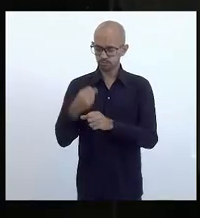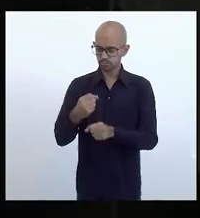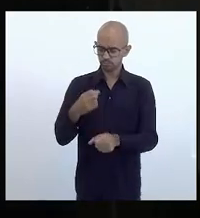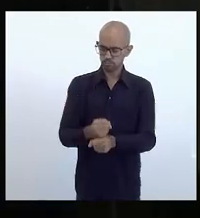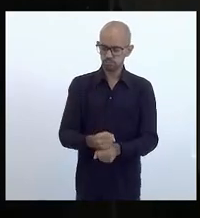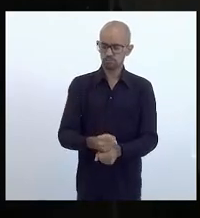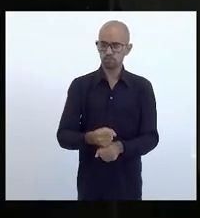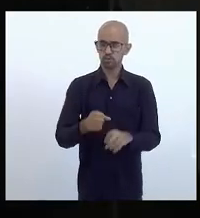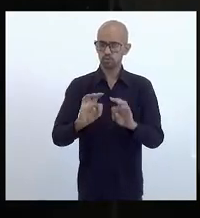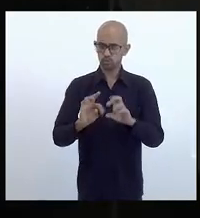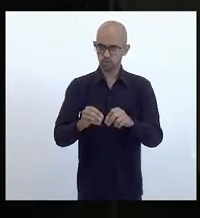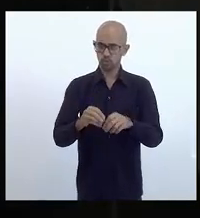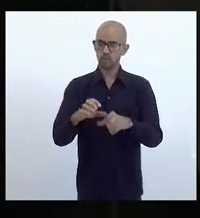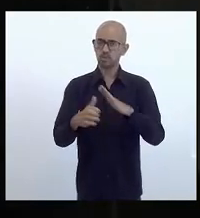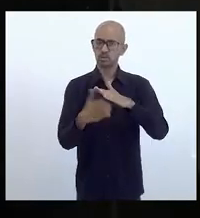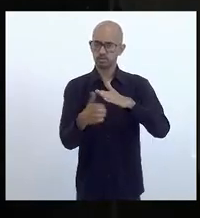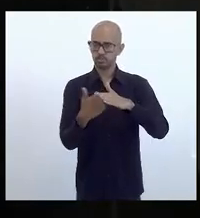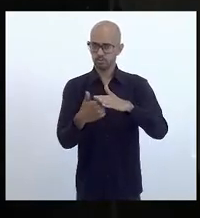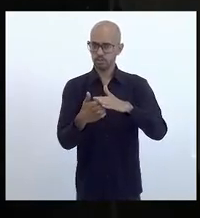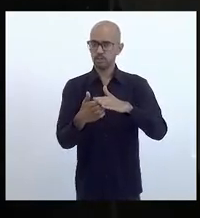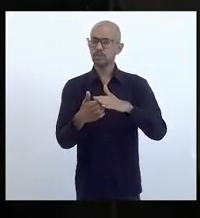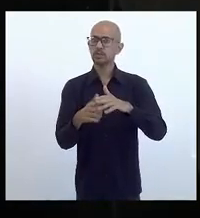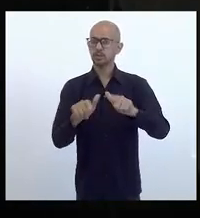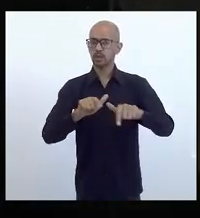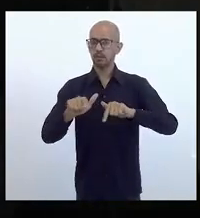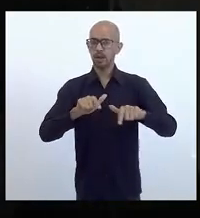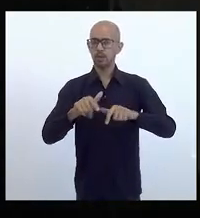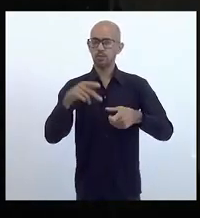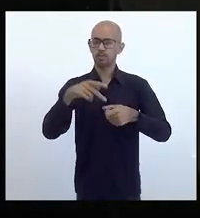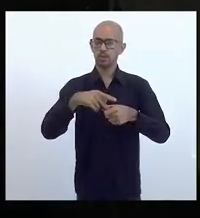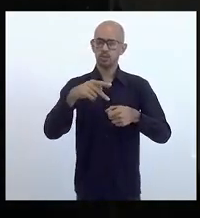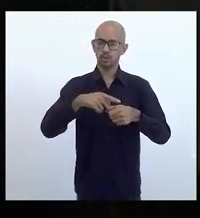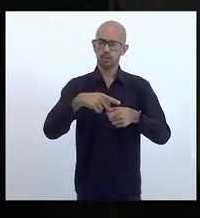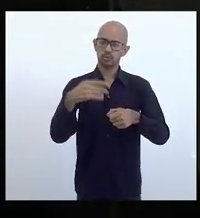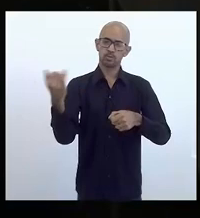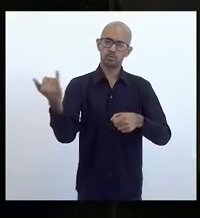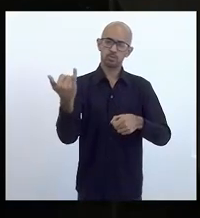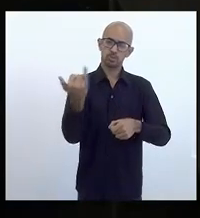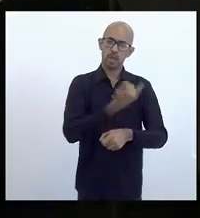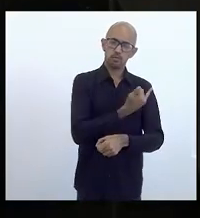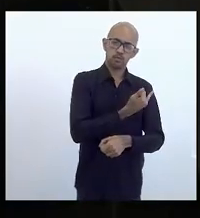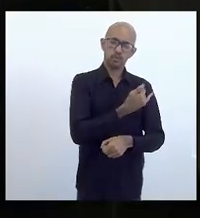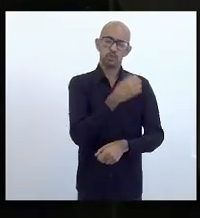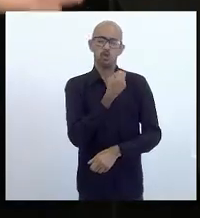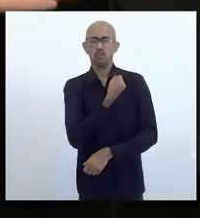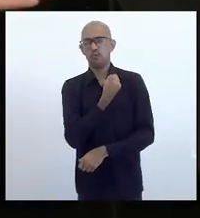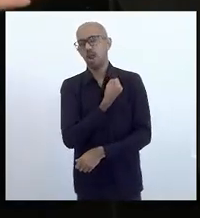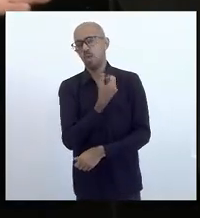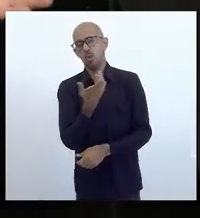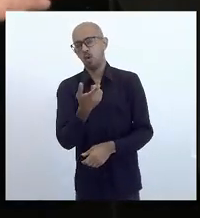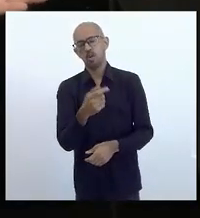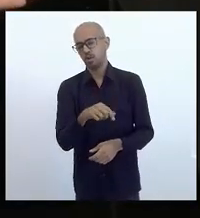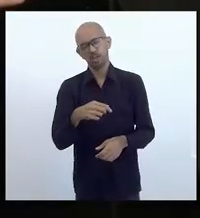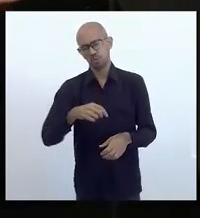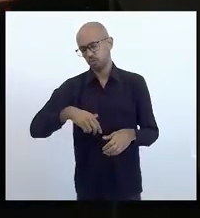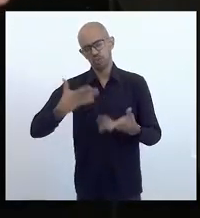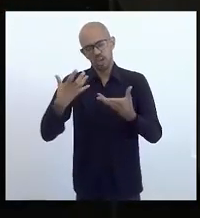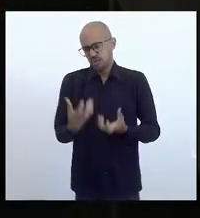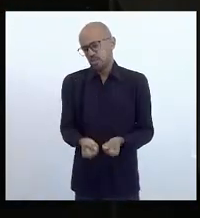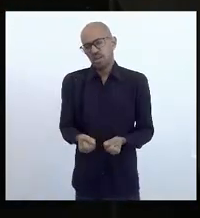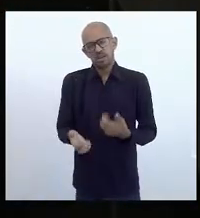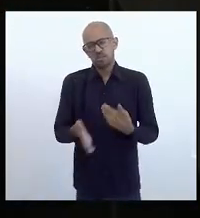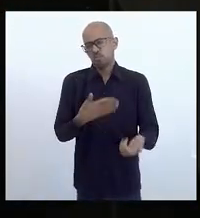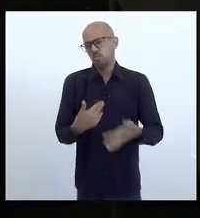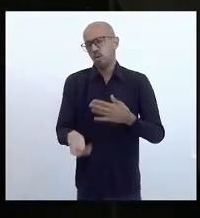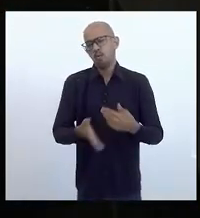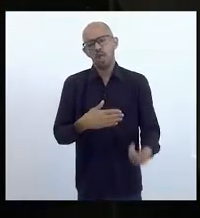das concessionárias que exploram petróleo no Rio de Janeiro e comunicam o valor para nós, e esse valor é tratado como líquido e certo. Então, assim,